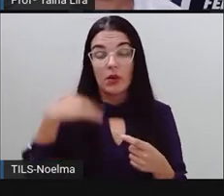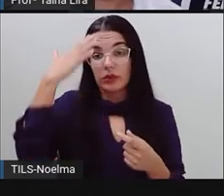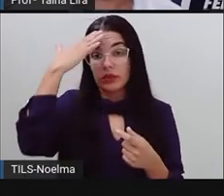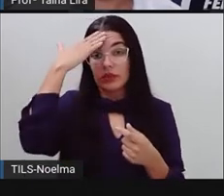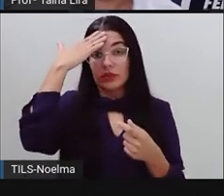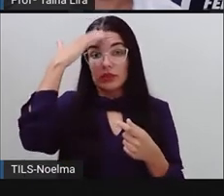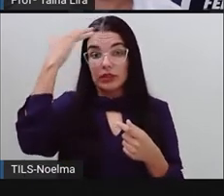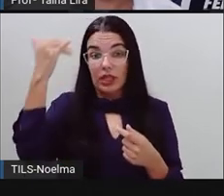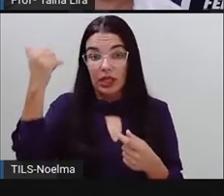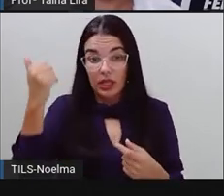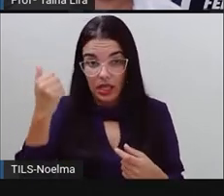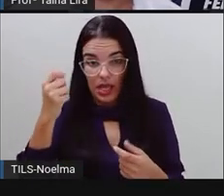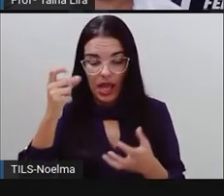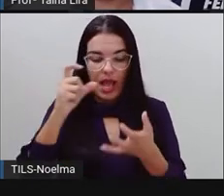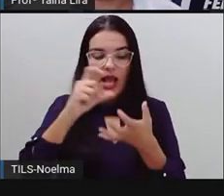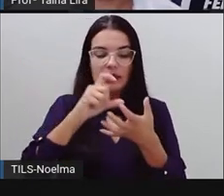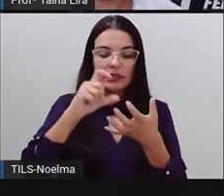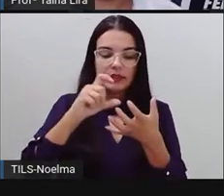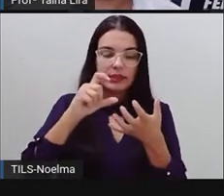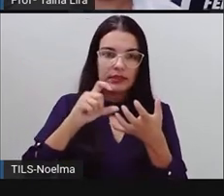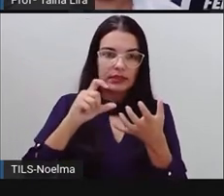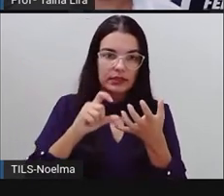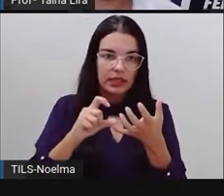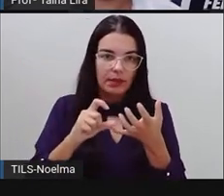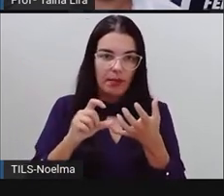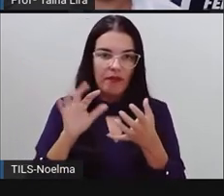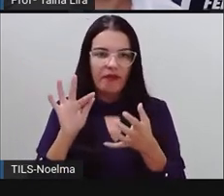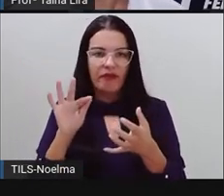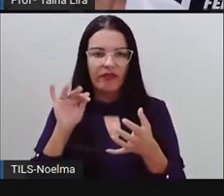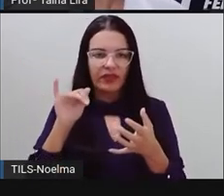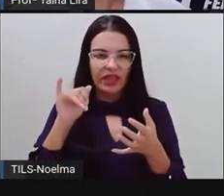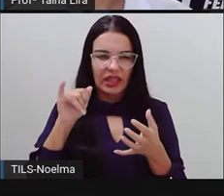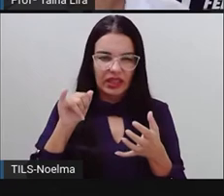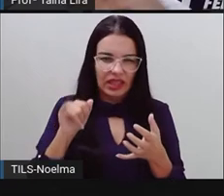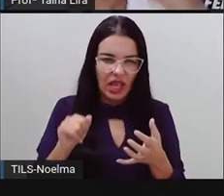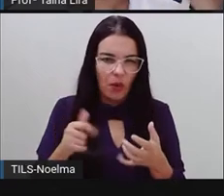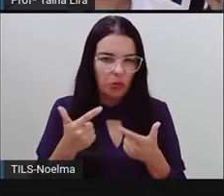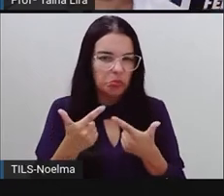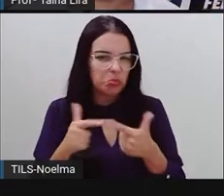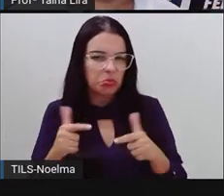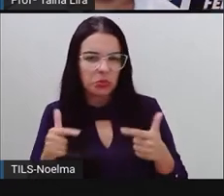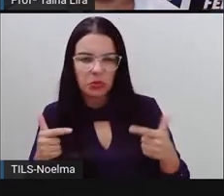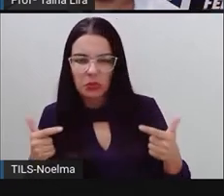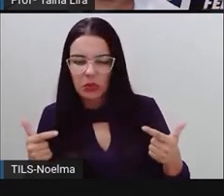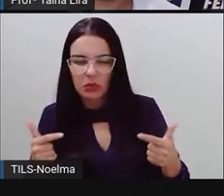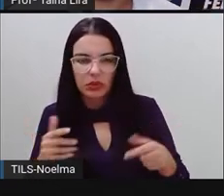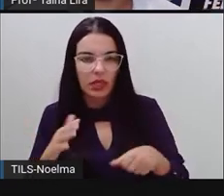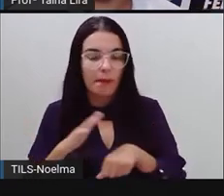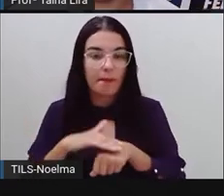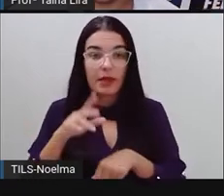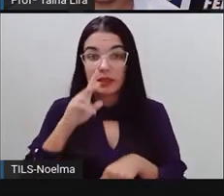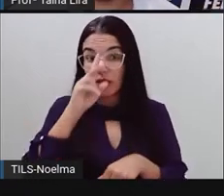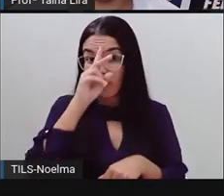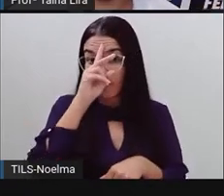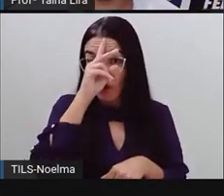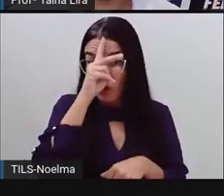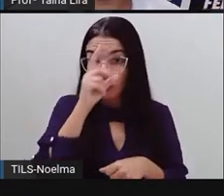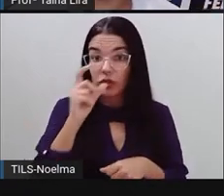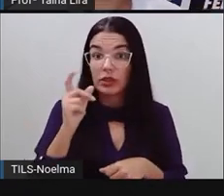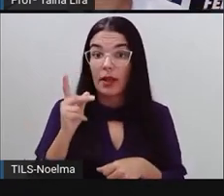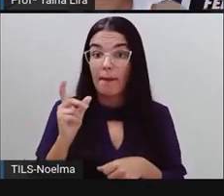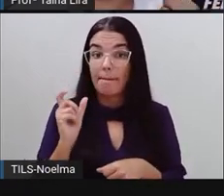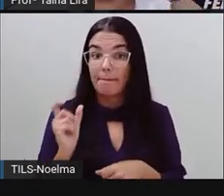que a sílaba aqui ó sílaba final ti ela não é a sílaba mais forte da palavra